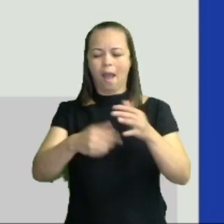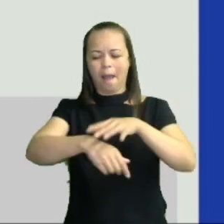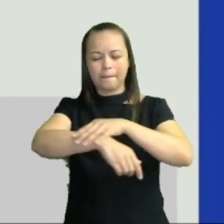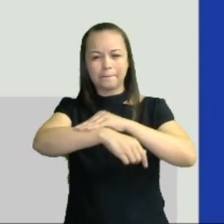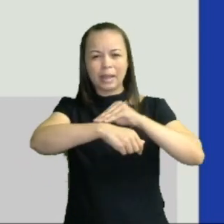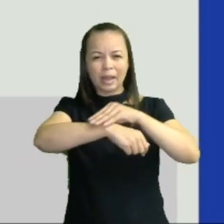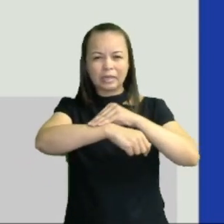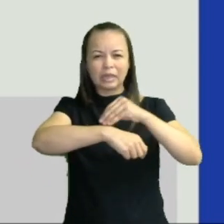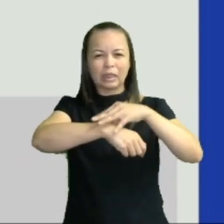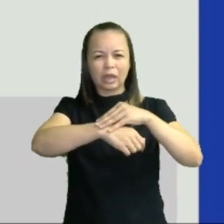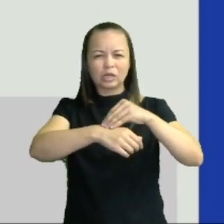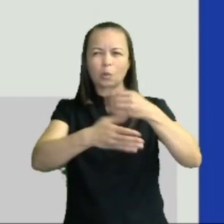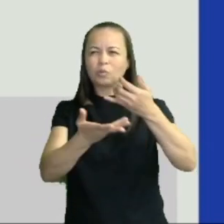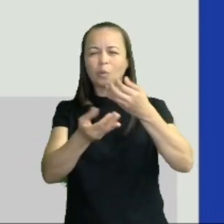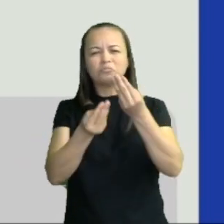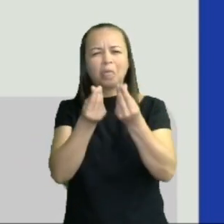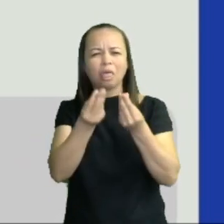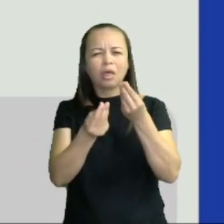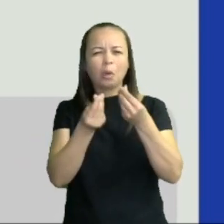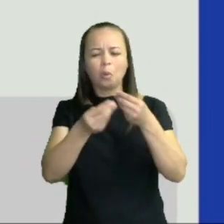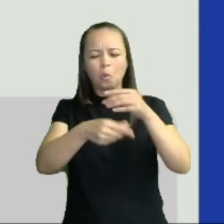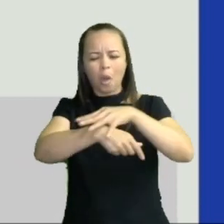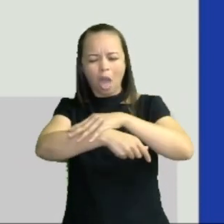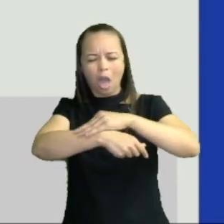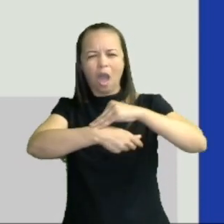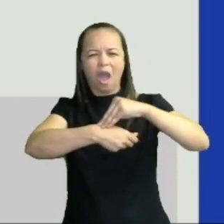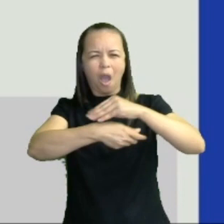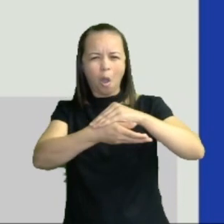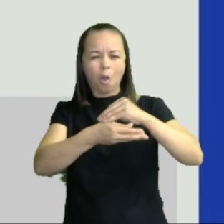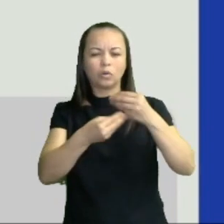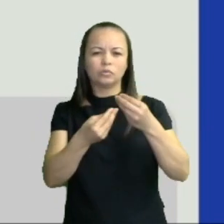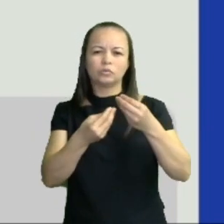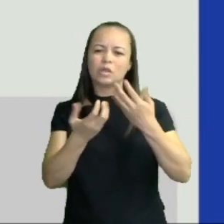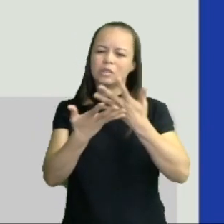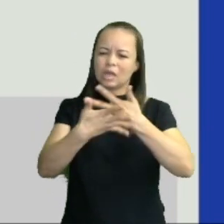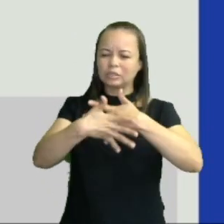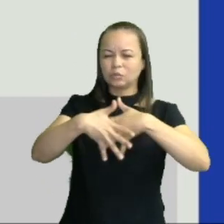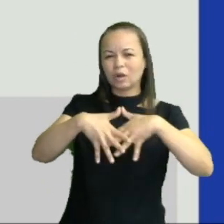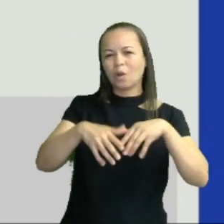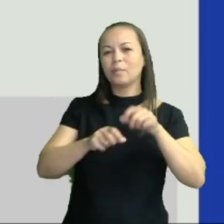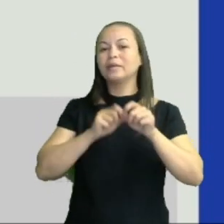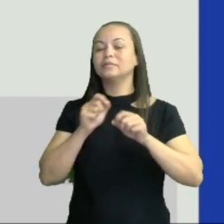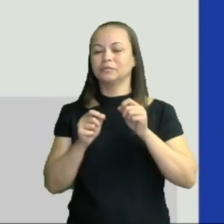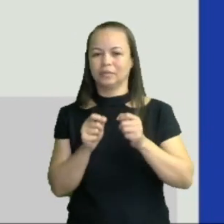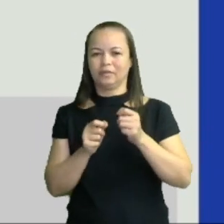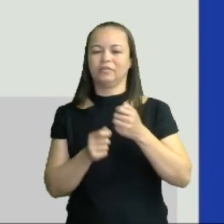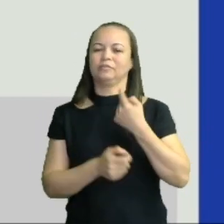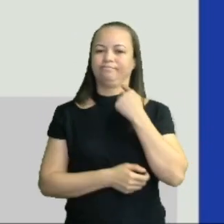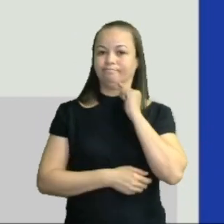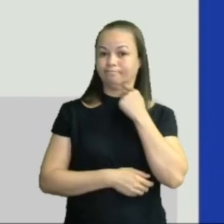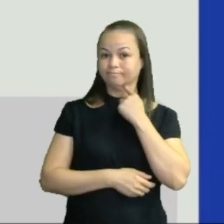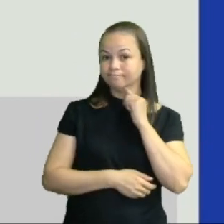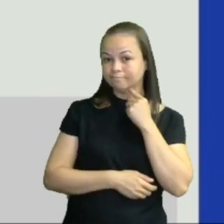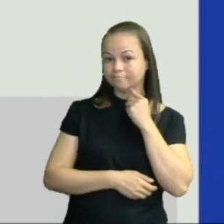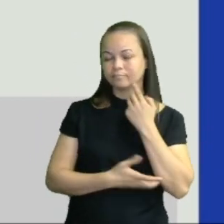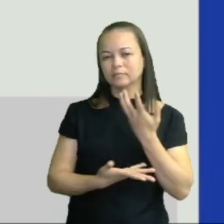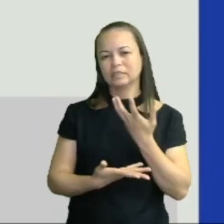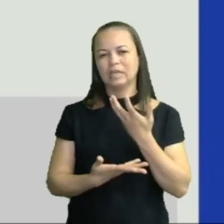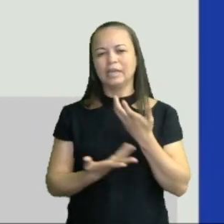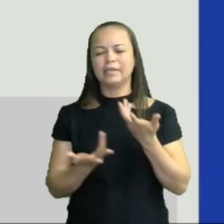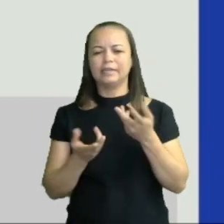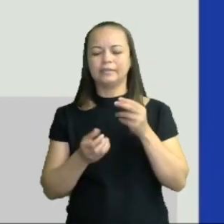com a oleosidade. Sendo assim, naturalmente ficamos sujos. E isso